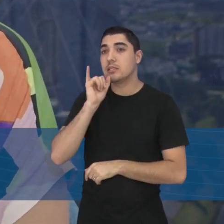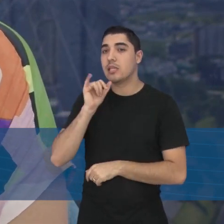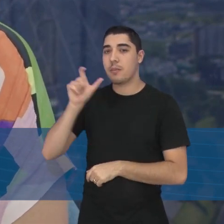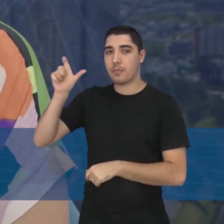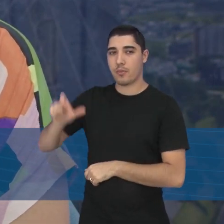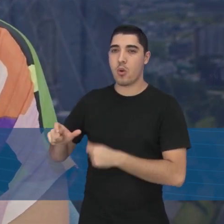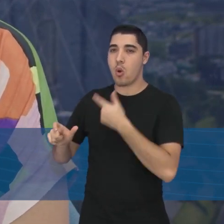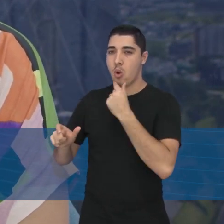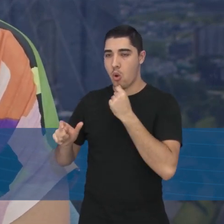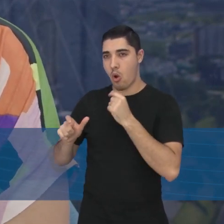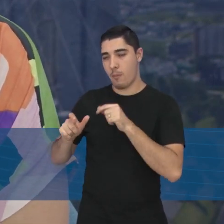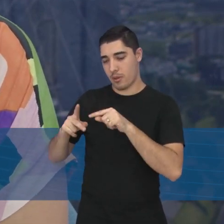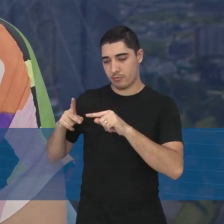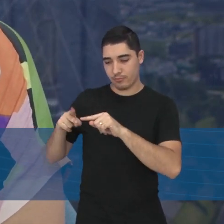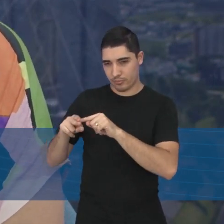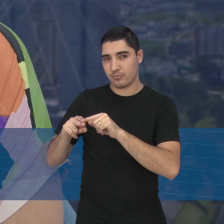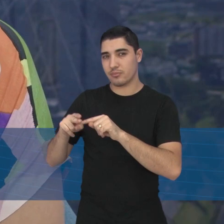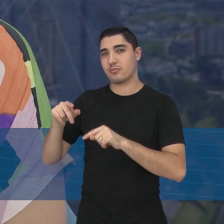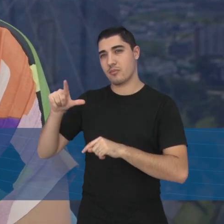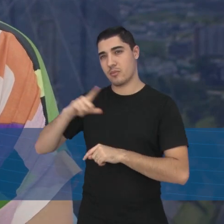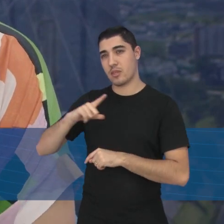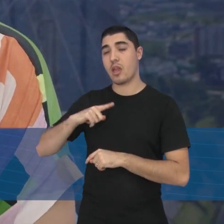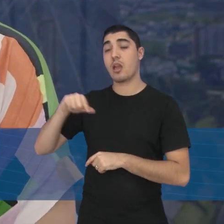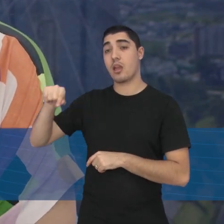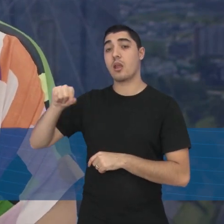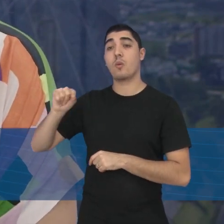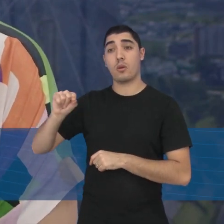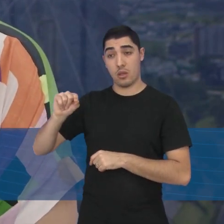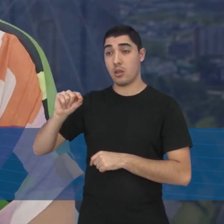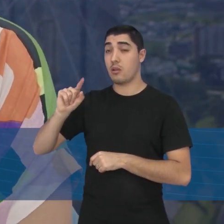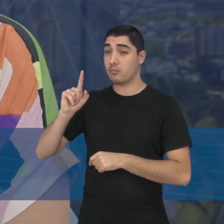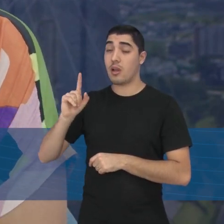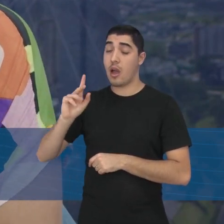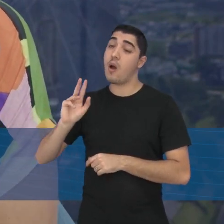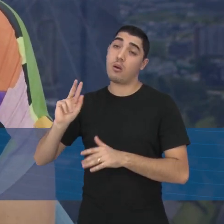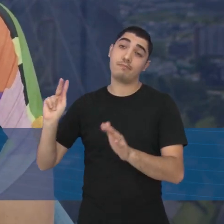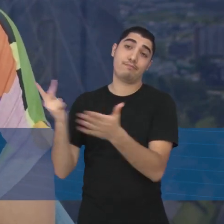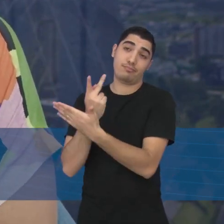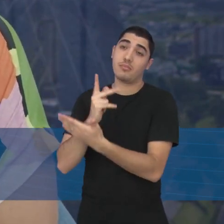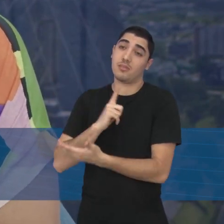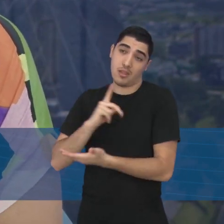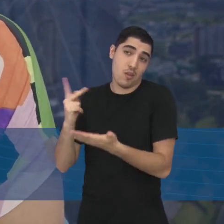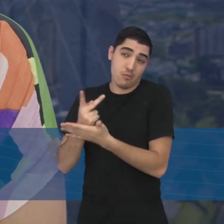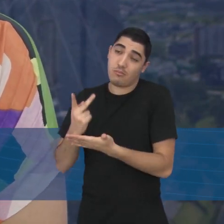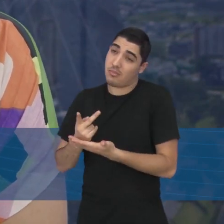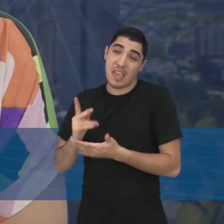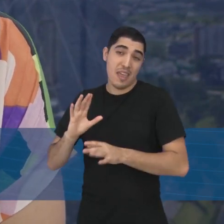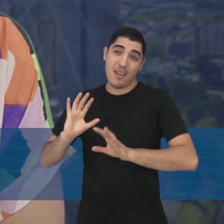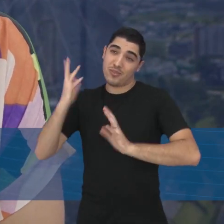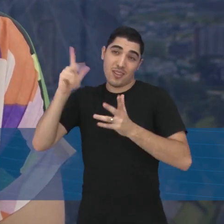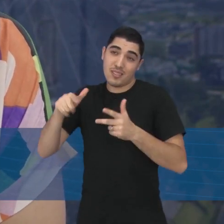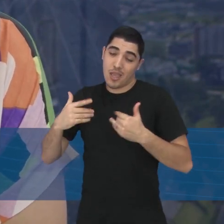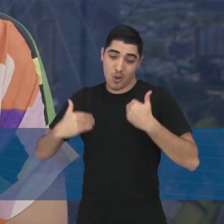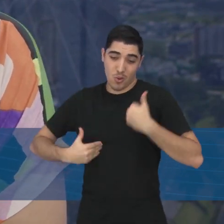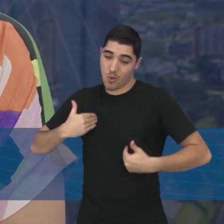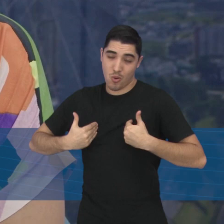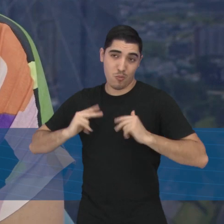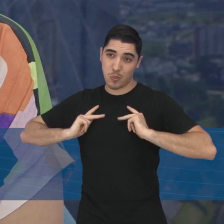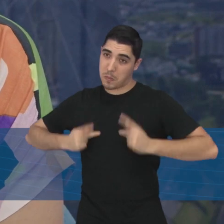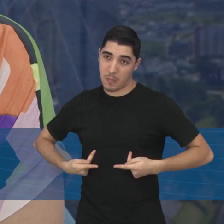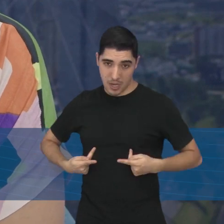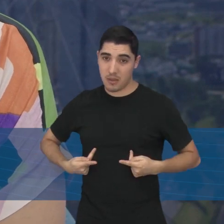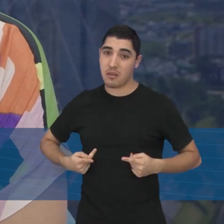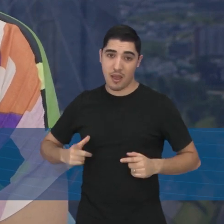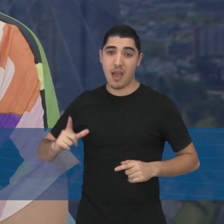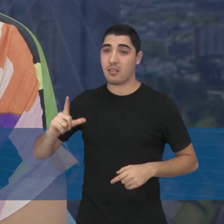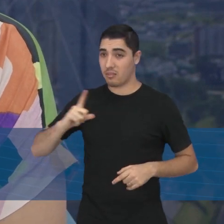vasectomia tem um índice de falha, sim, cirurgias também tem falha, corpo humano, né? E acontece às